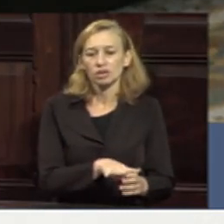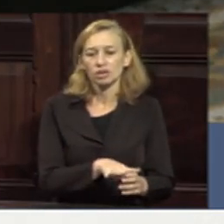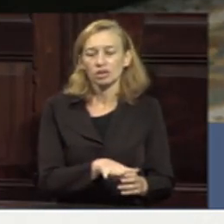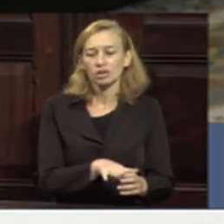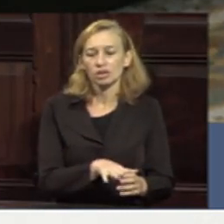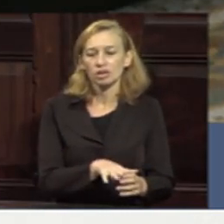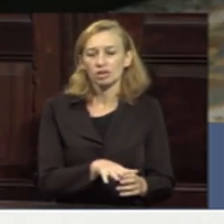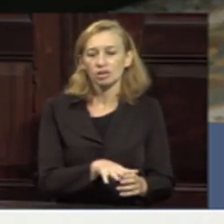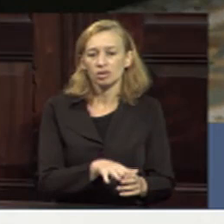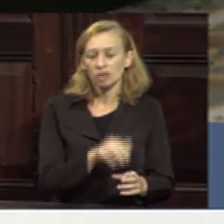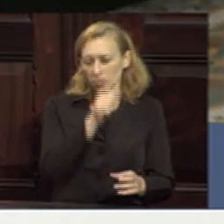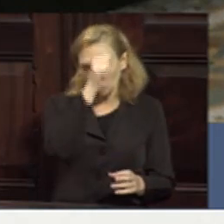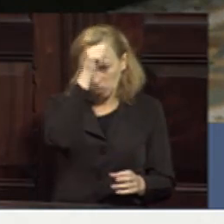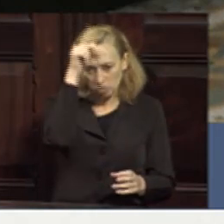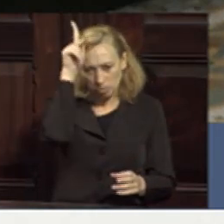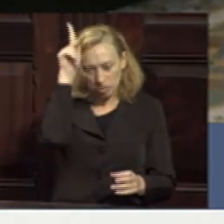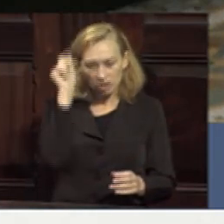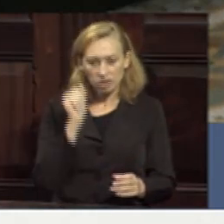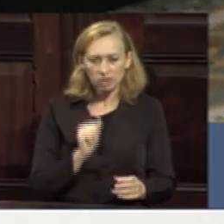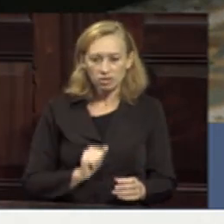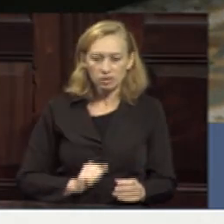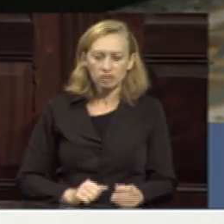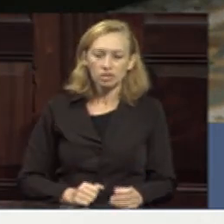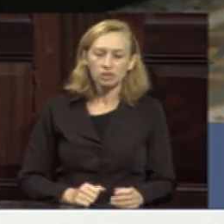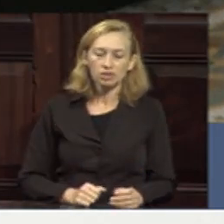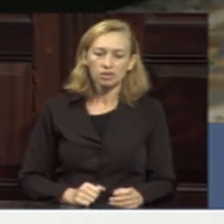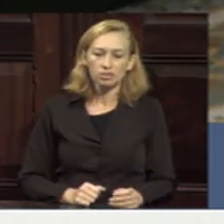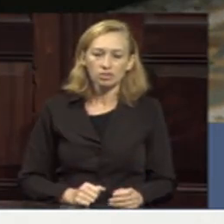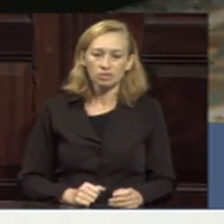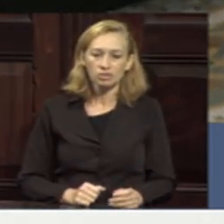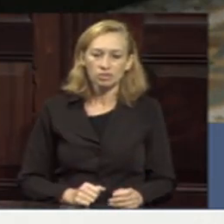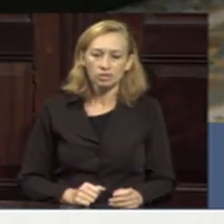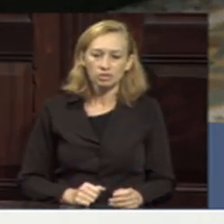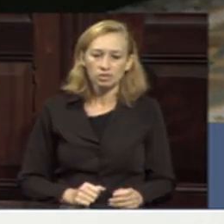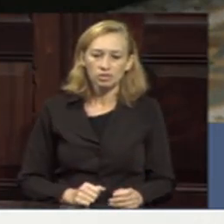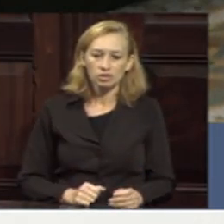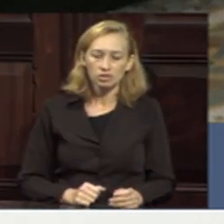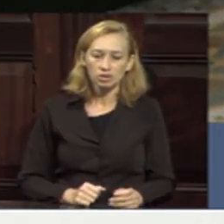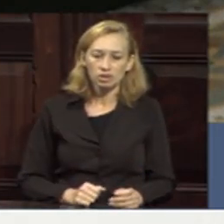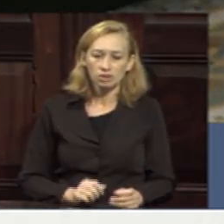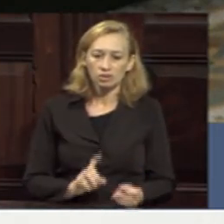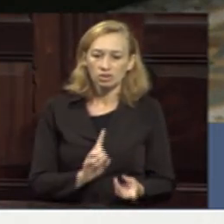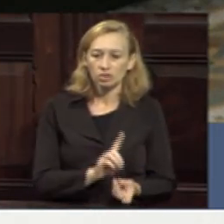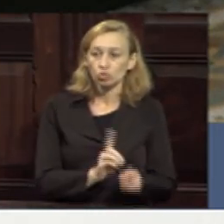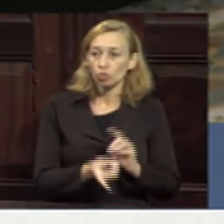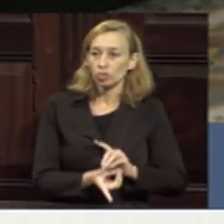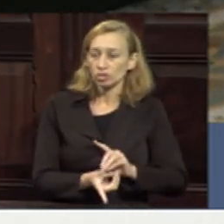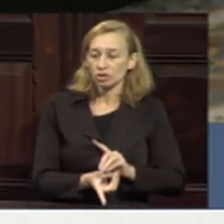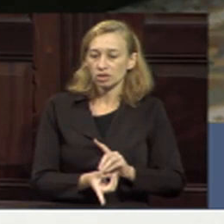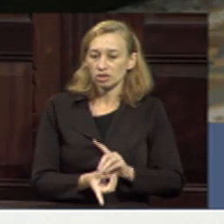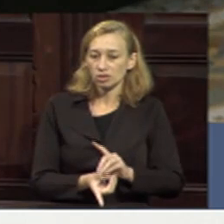se opunham ou estavam num polo oposto